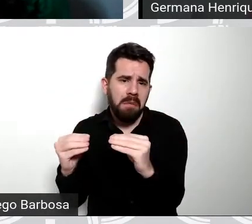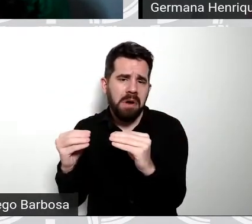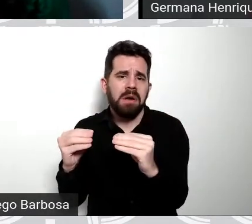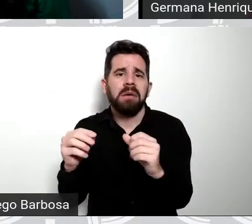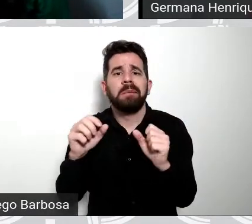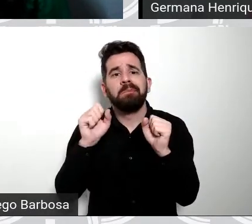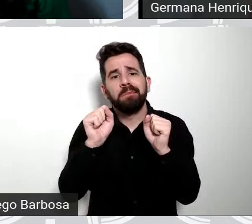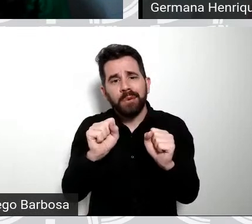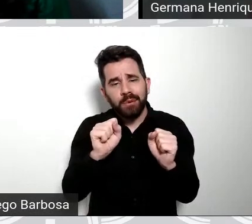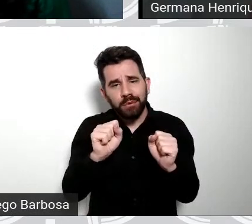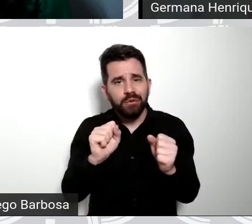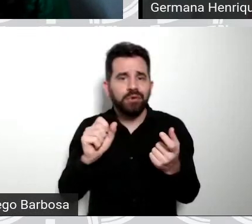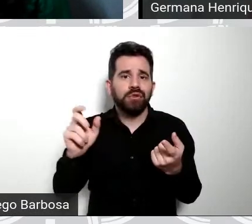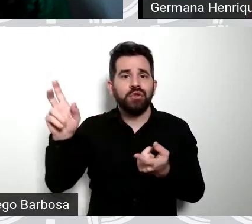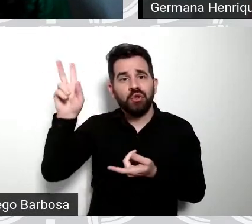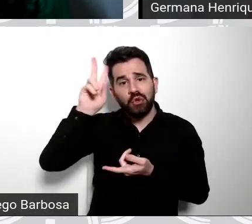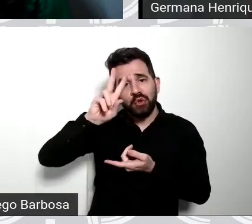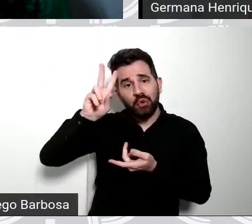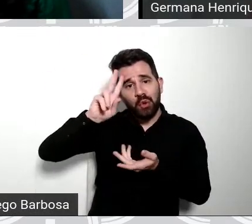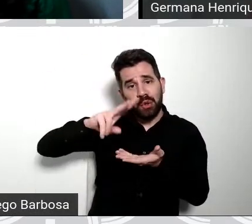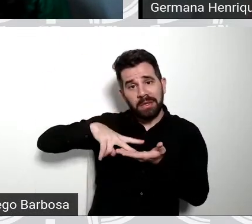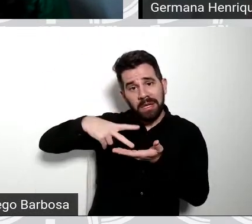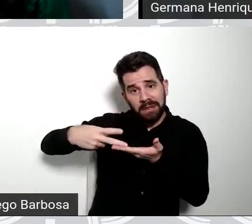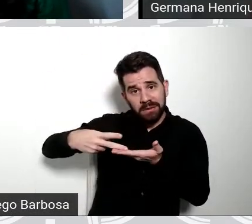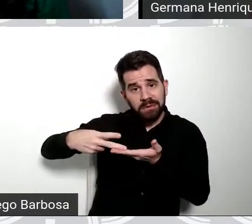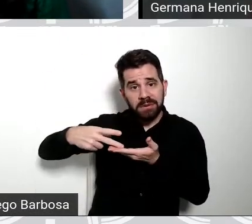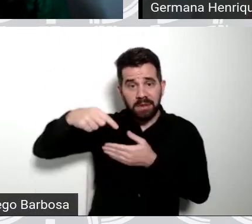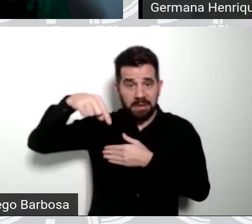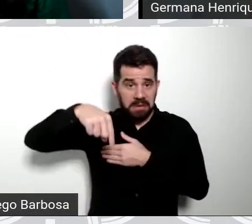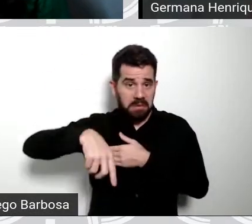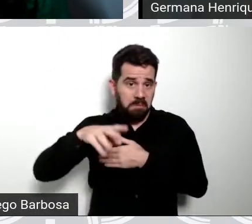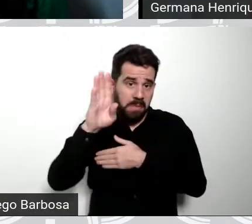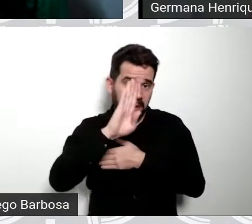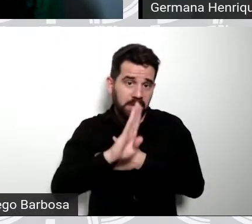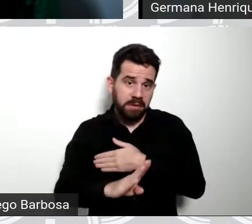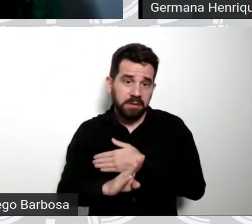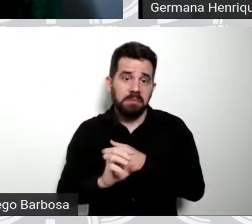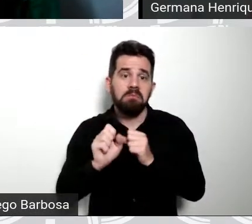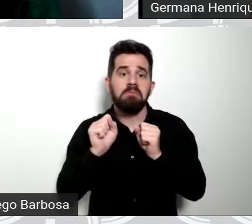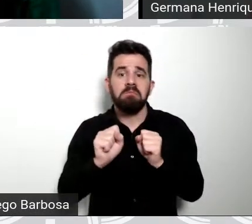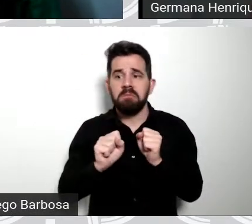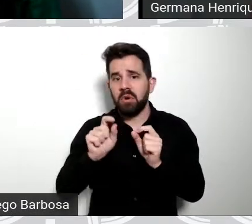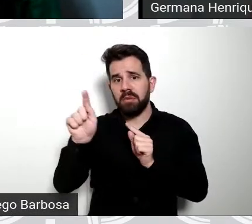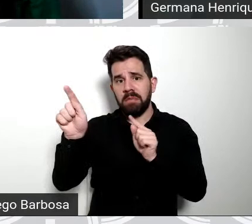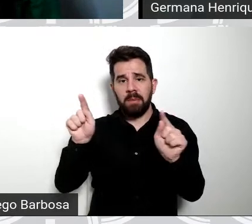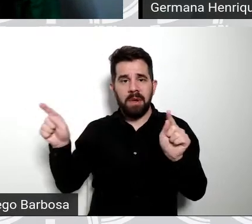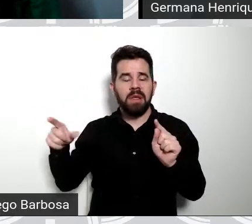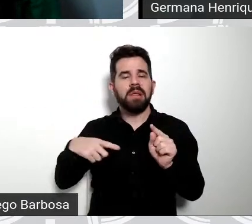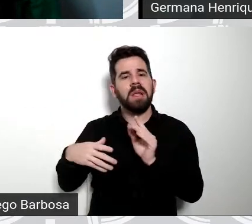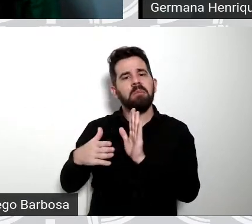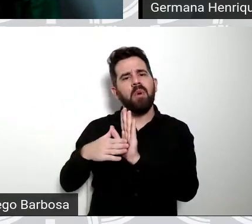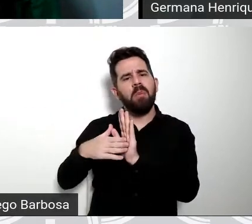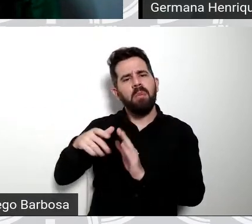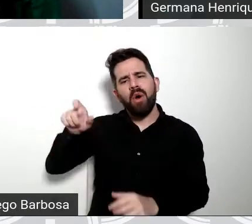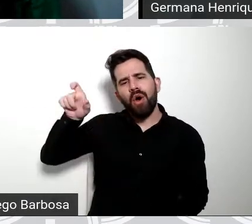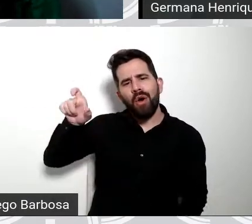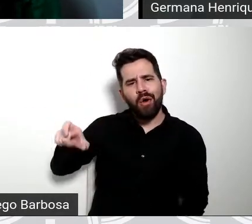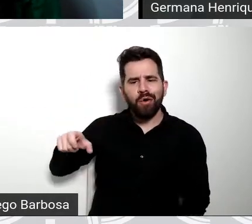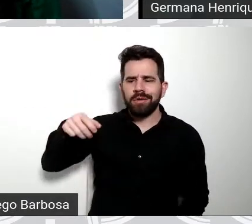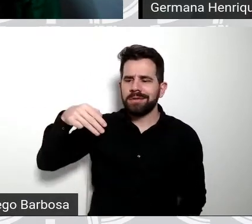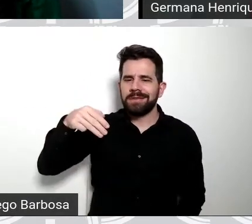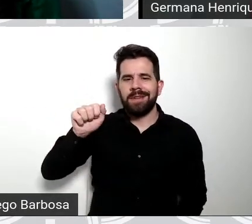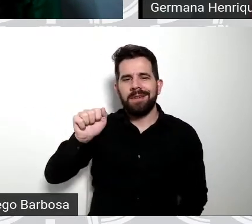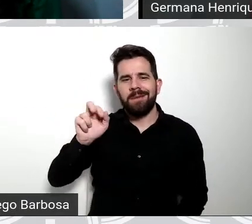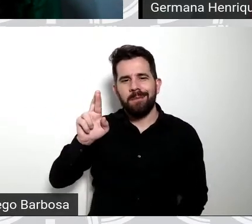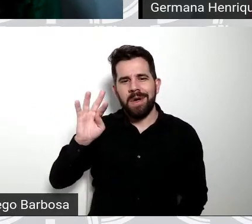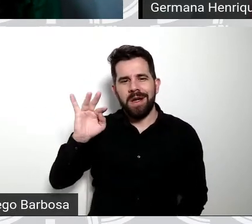história da tradução no Brasil pelos tradutores, como propõe a Márcia Martins, pelas traduções, pelas